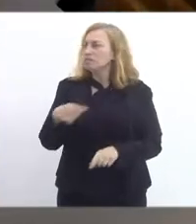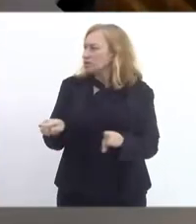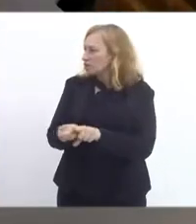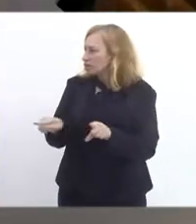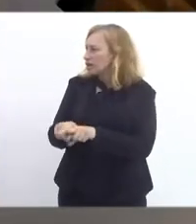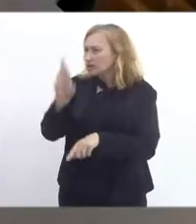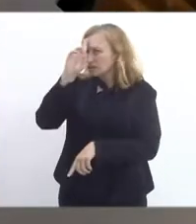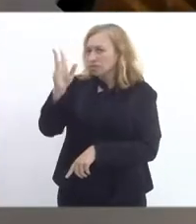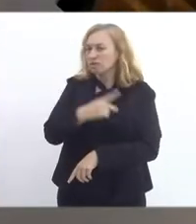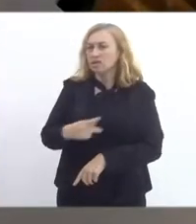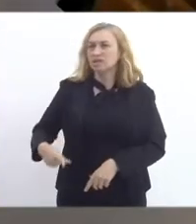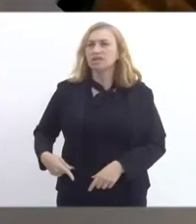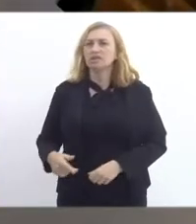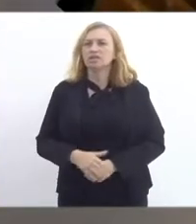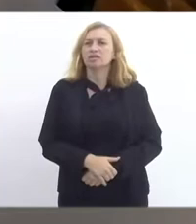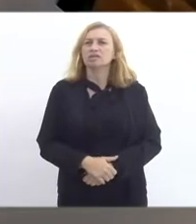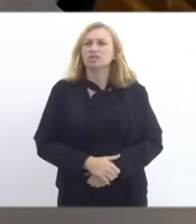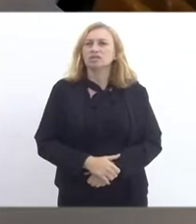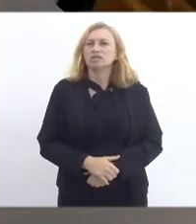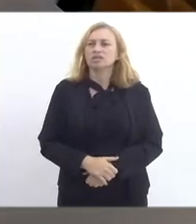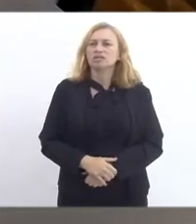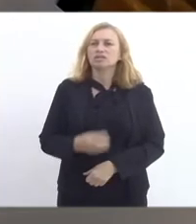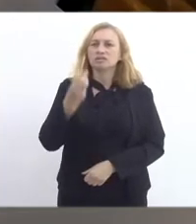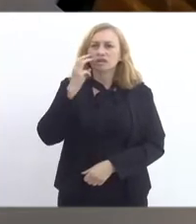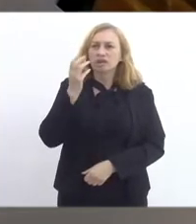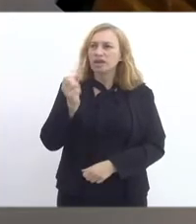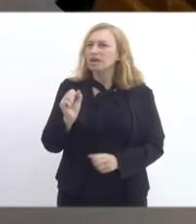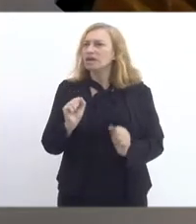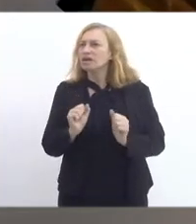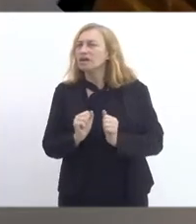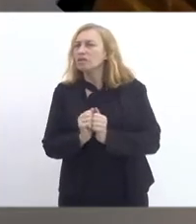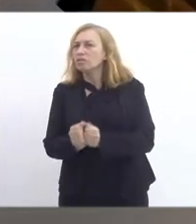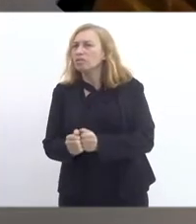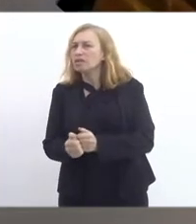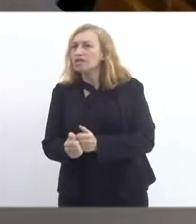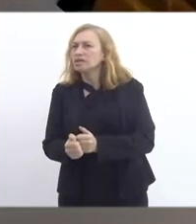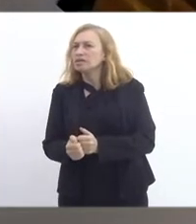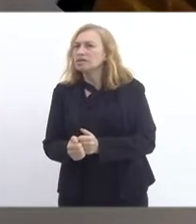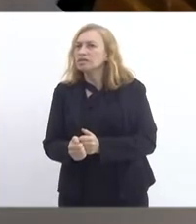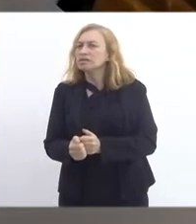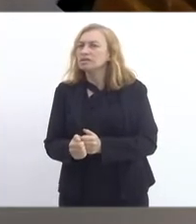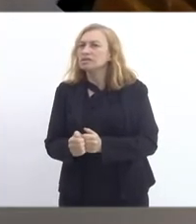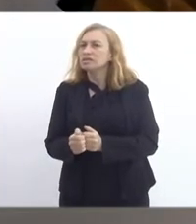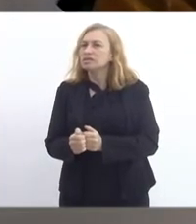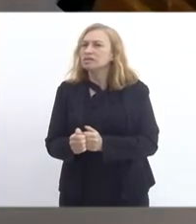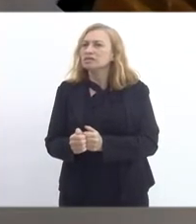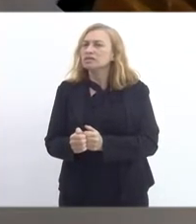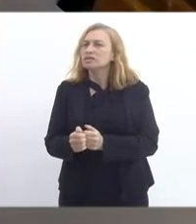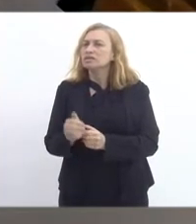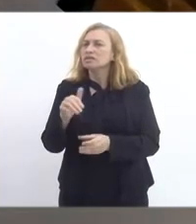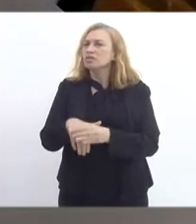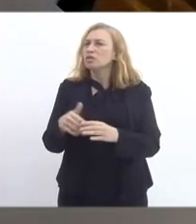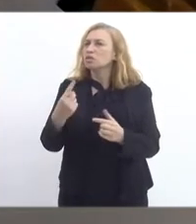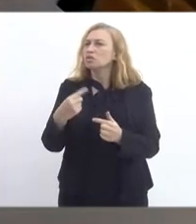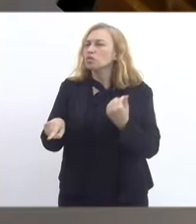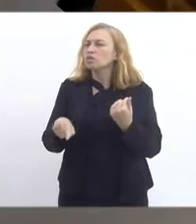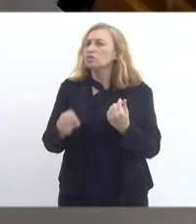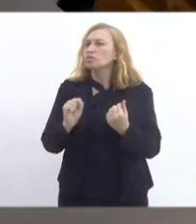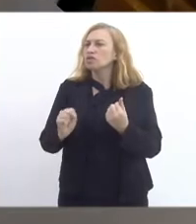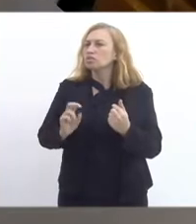presidente. Acompanho. Valdec. Mas essas doenças estão em legislação federal. Tem divergência, Valdec? Podemos